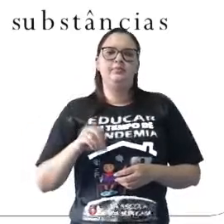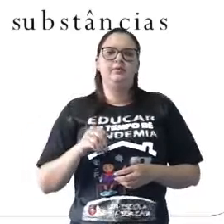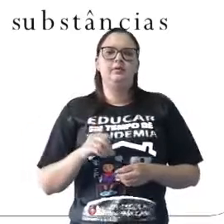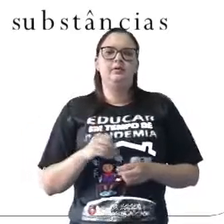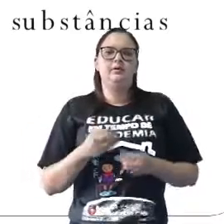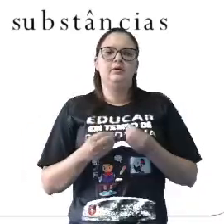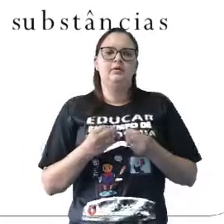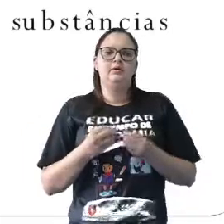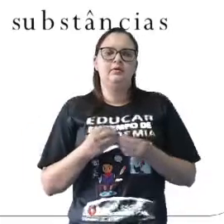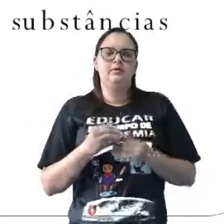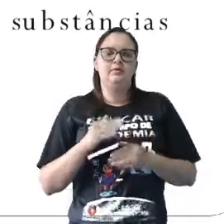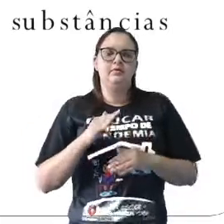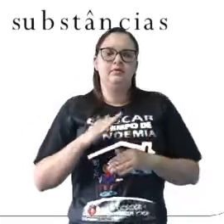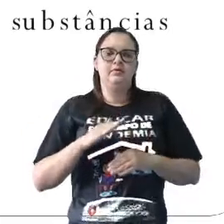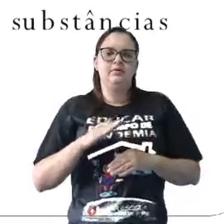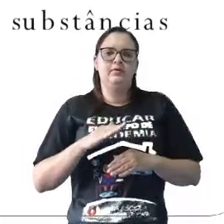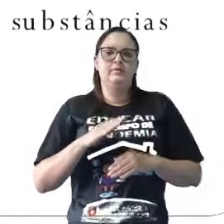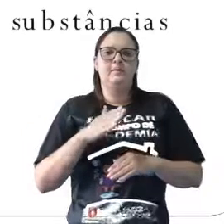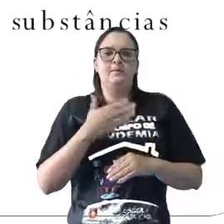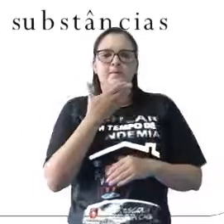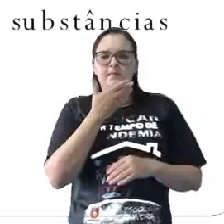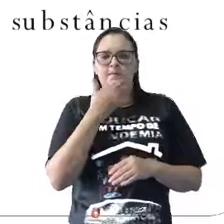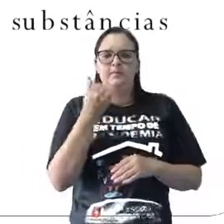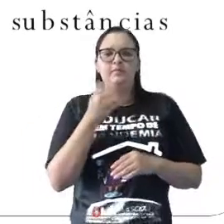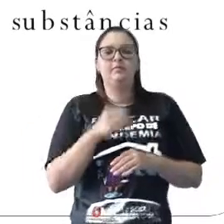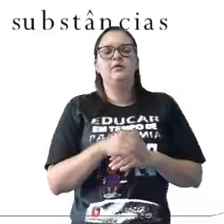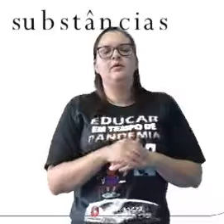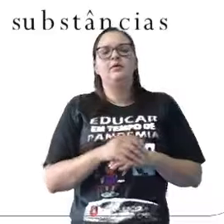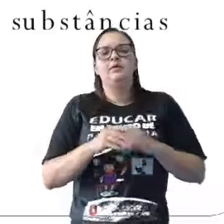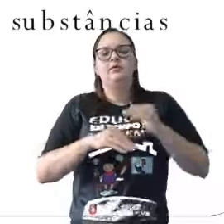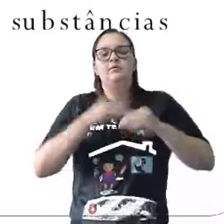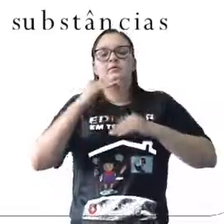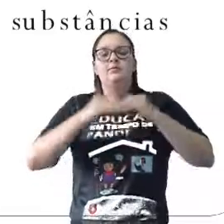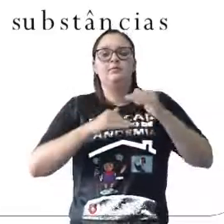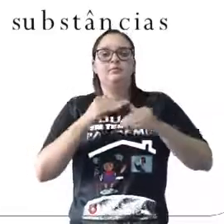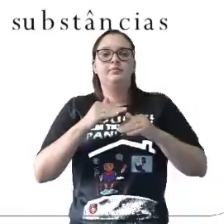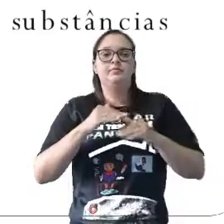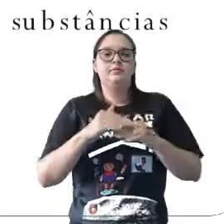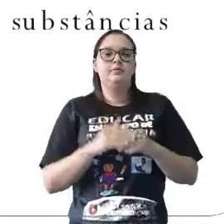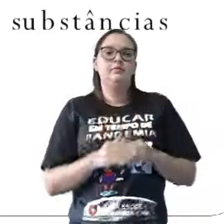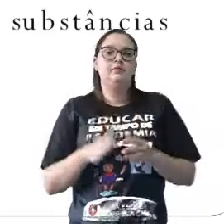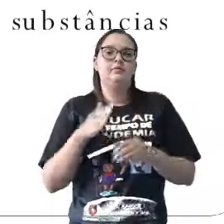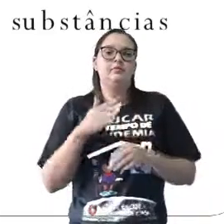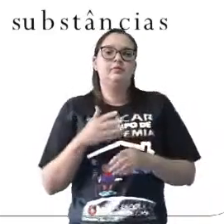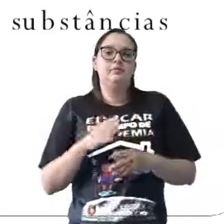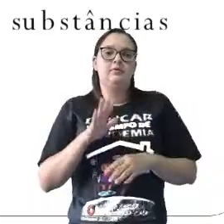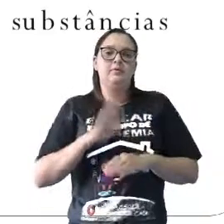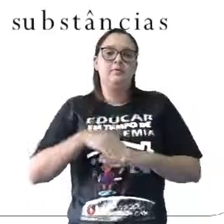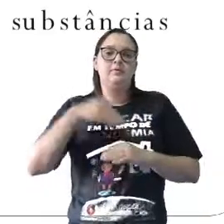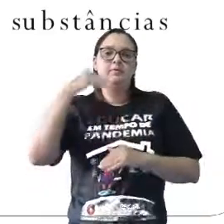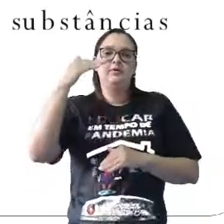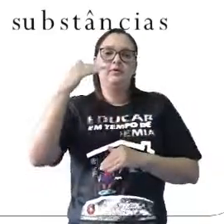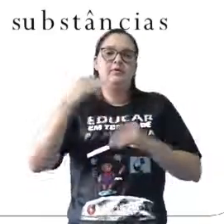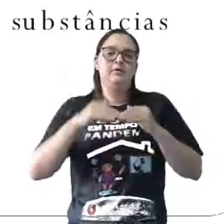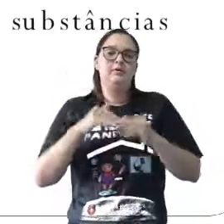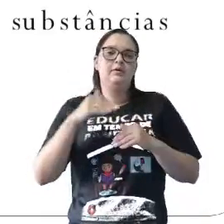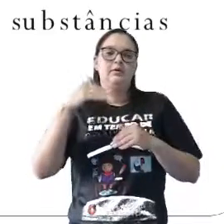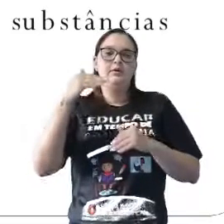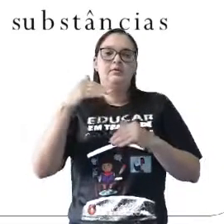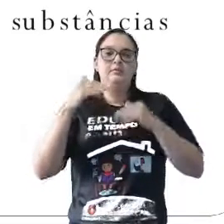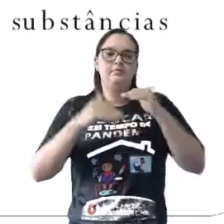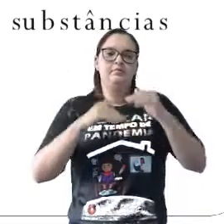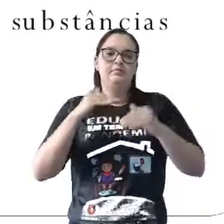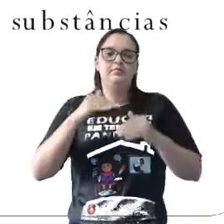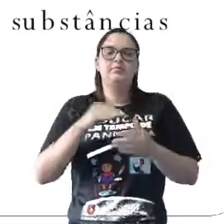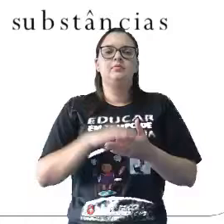o aparecimento desses sintomas, digamos assim, o aparecimento desses eventos durante a puberdade.